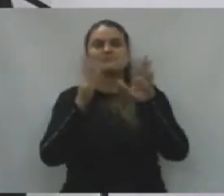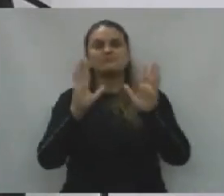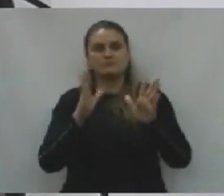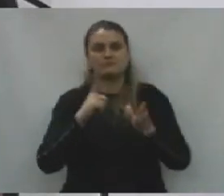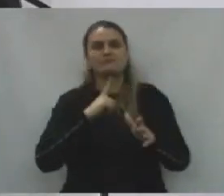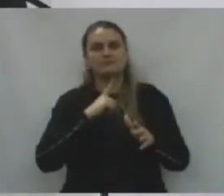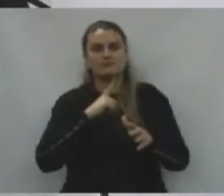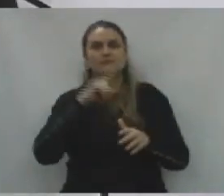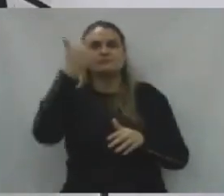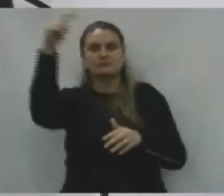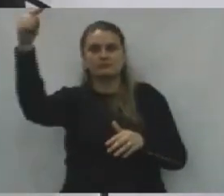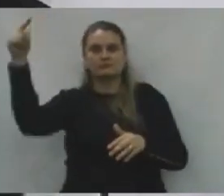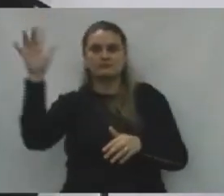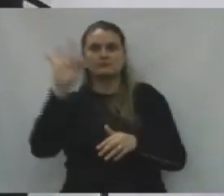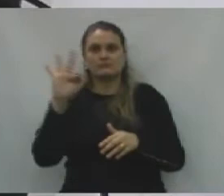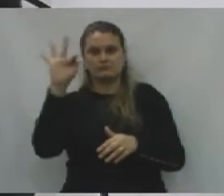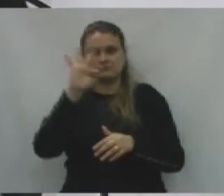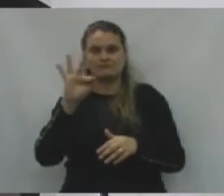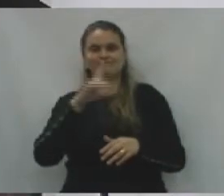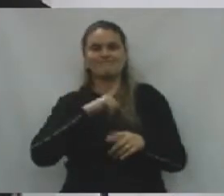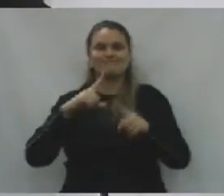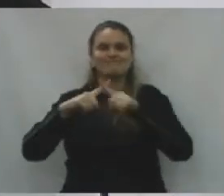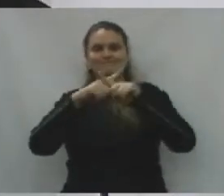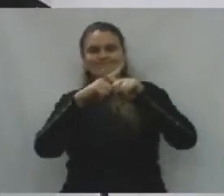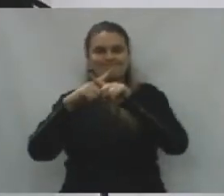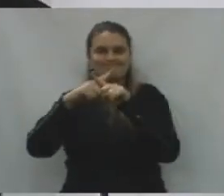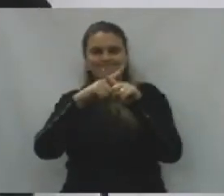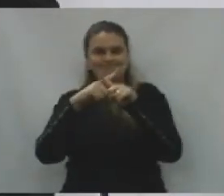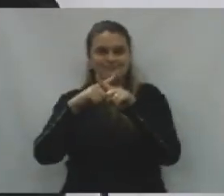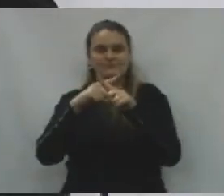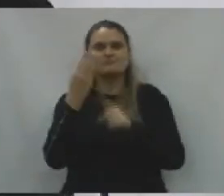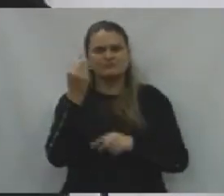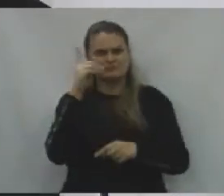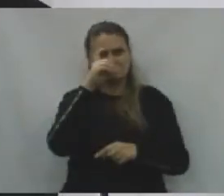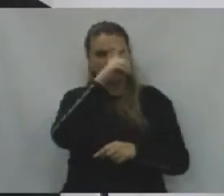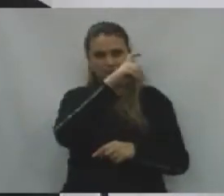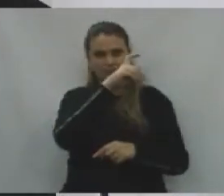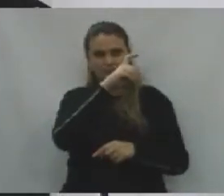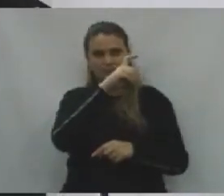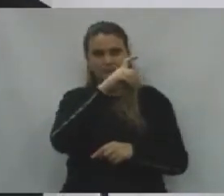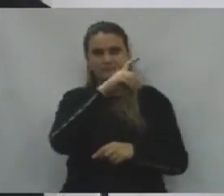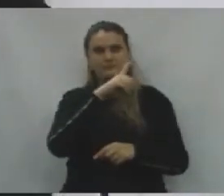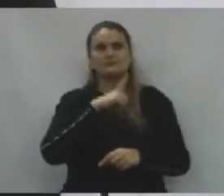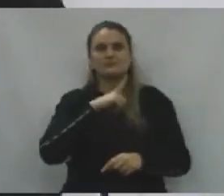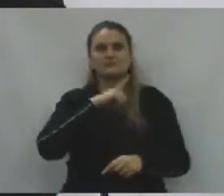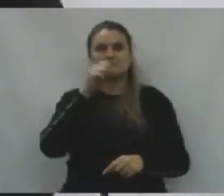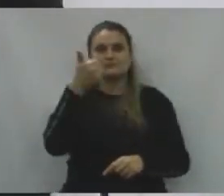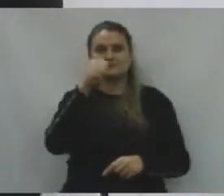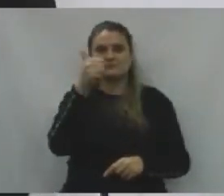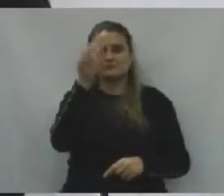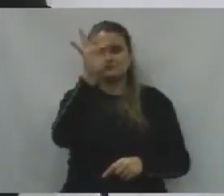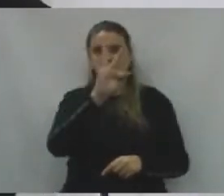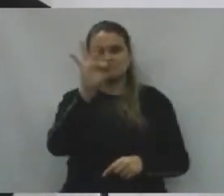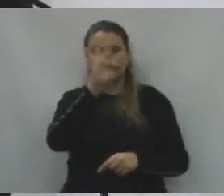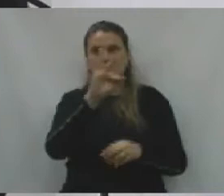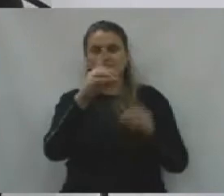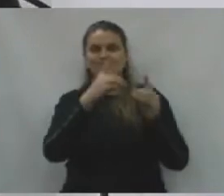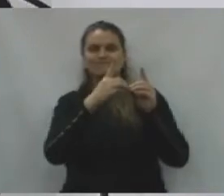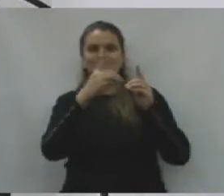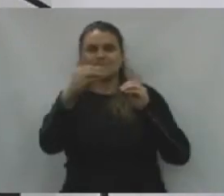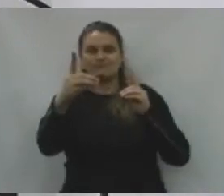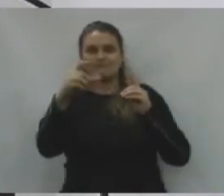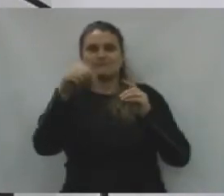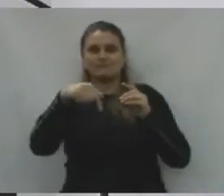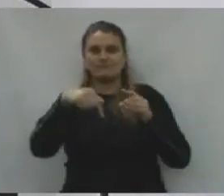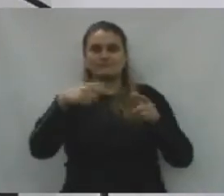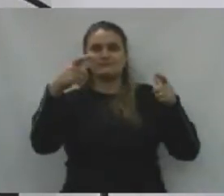hoje vivemos. Hoje temos uma disputa de mercado difícil. São mais de 11 instituições de ensino à distância que adentraram